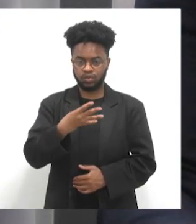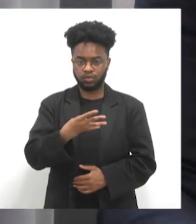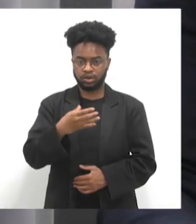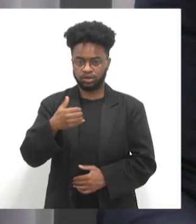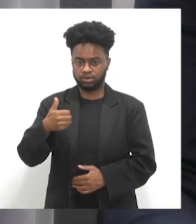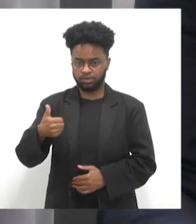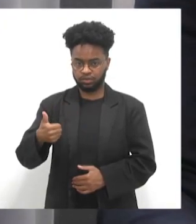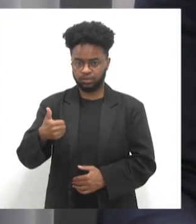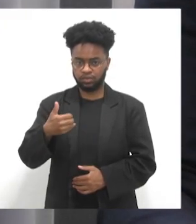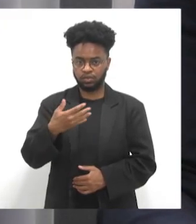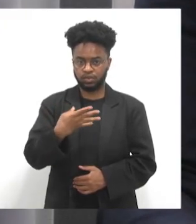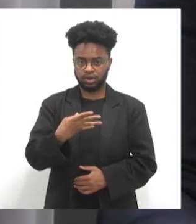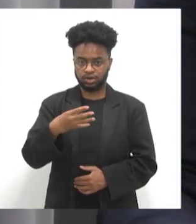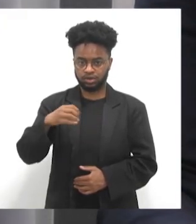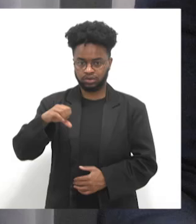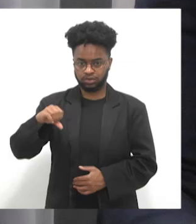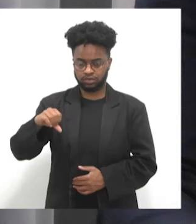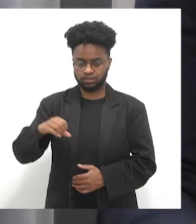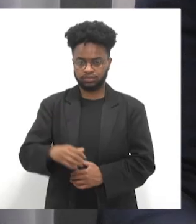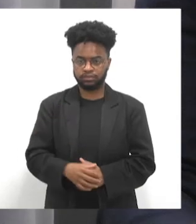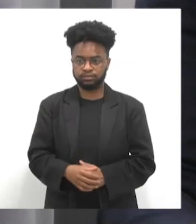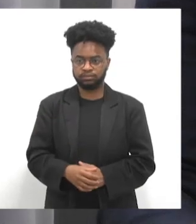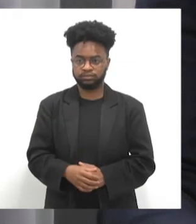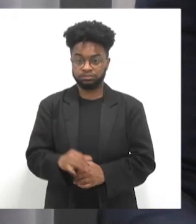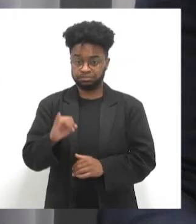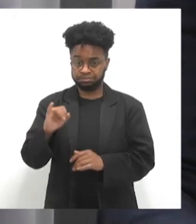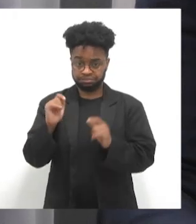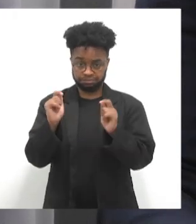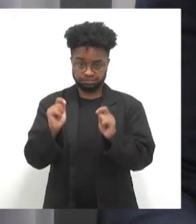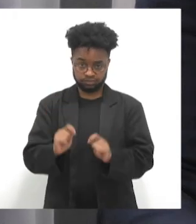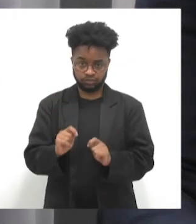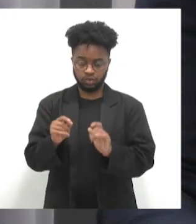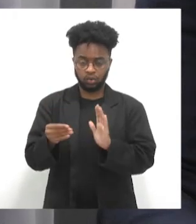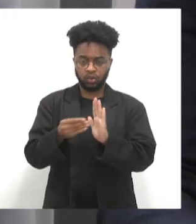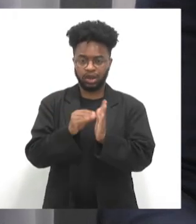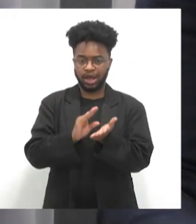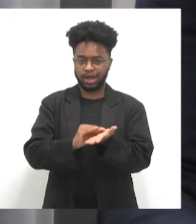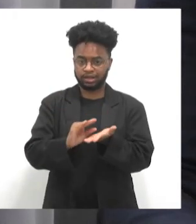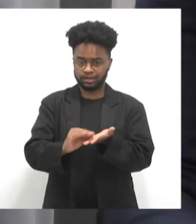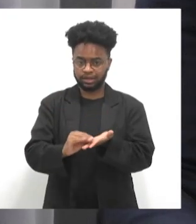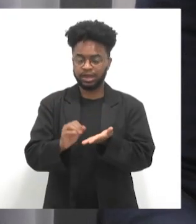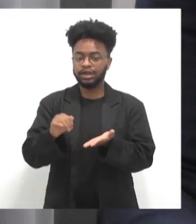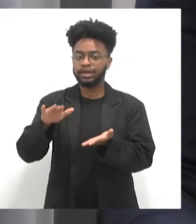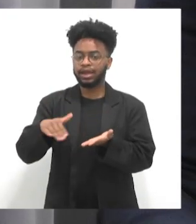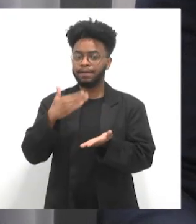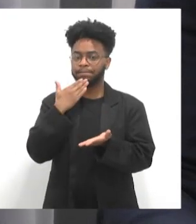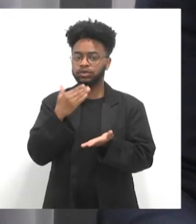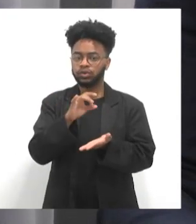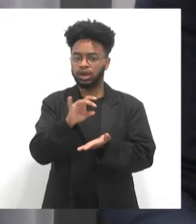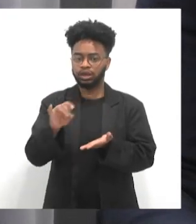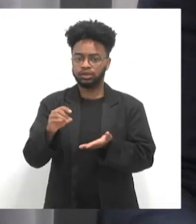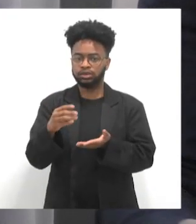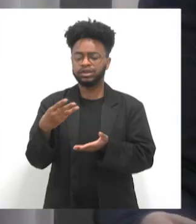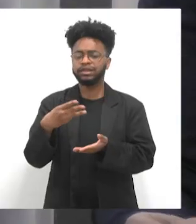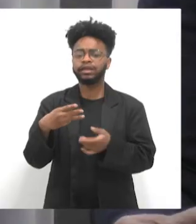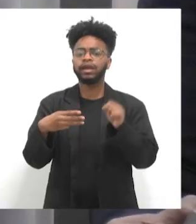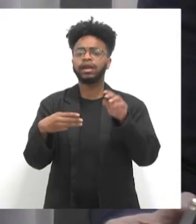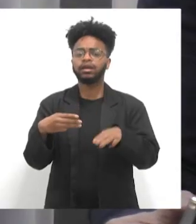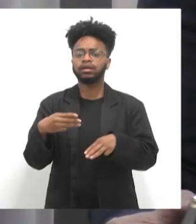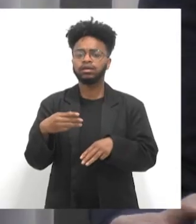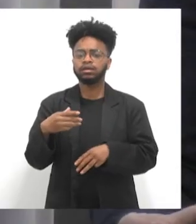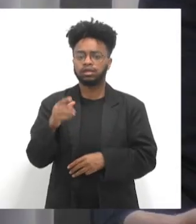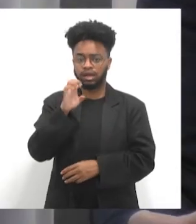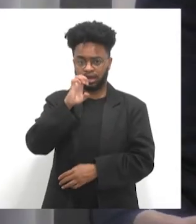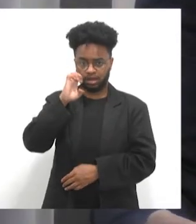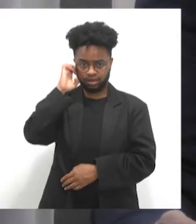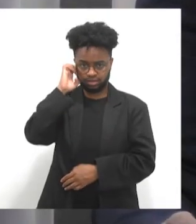41, 49. Se puder, só para a gente botar na ata certinho, quem pediu cada um aqui? O 33, quem foi? Fui eu. 33.